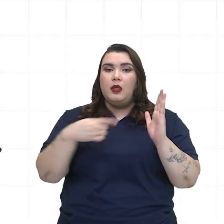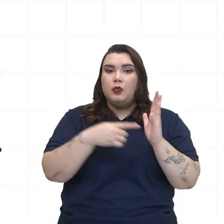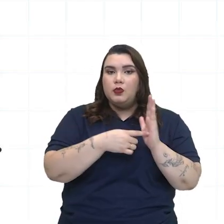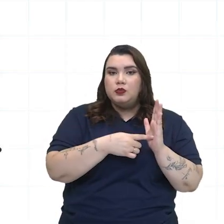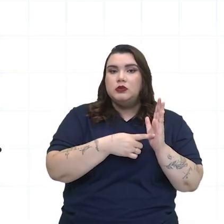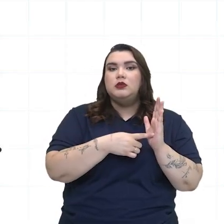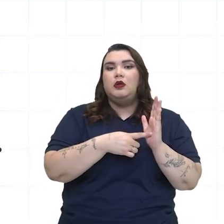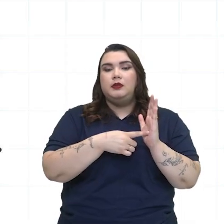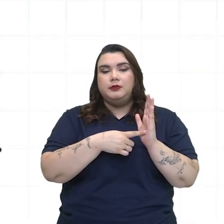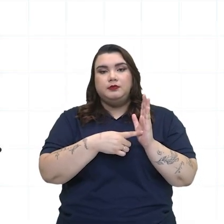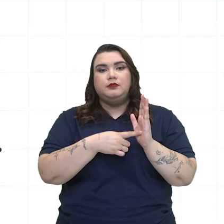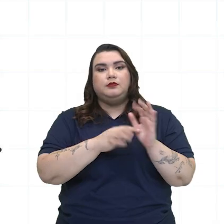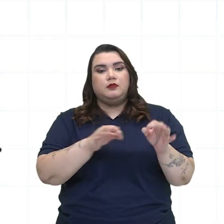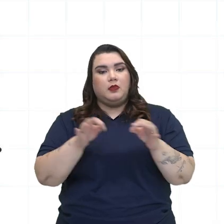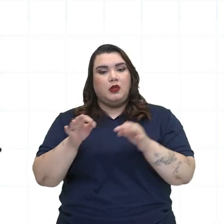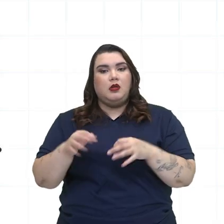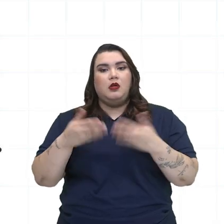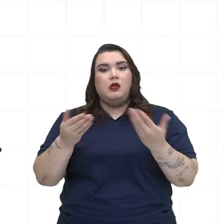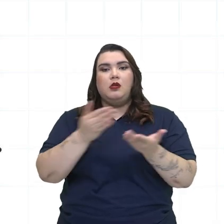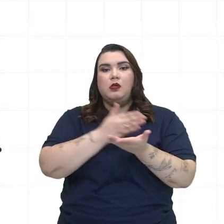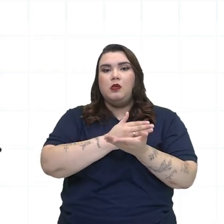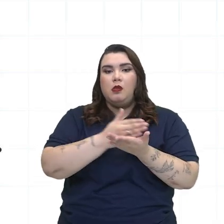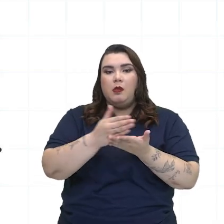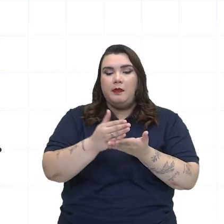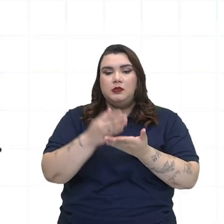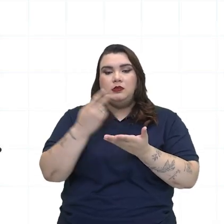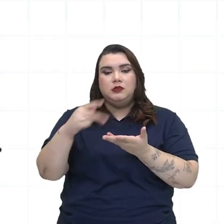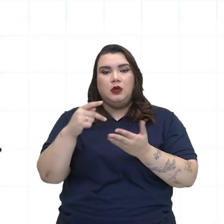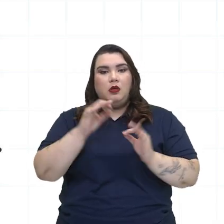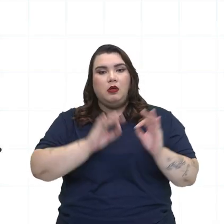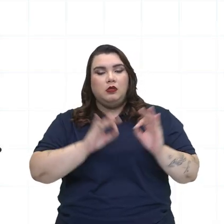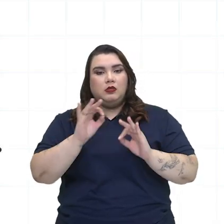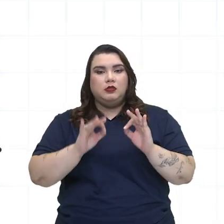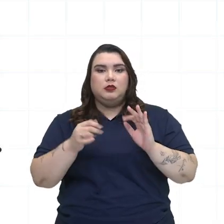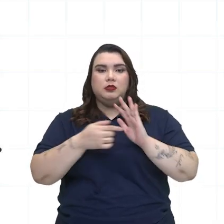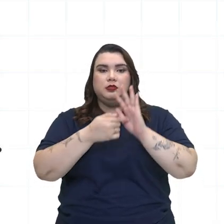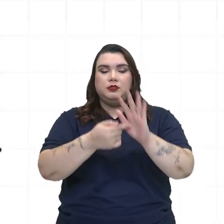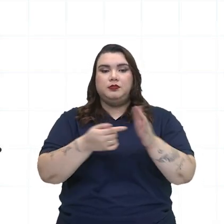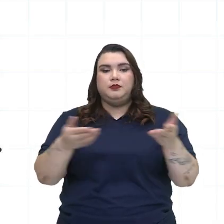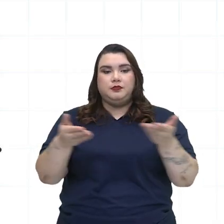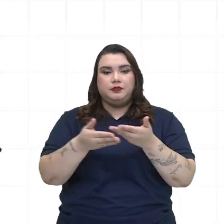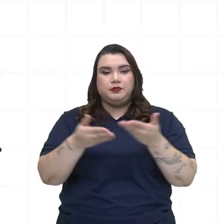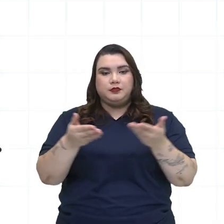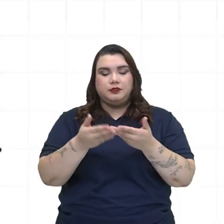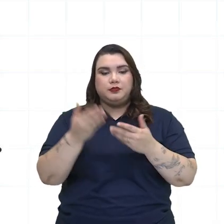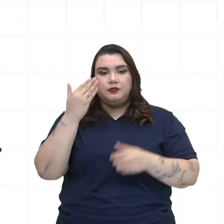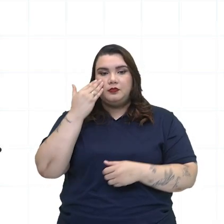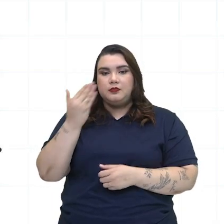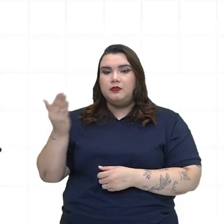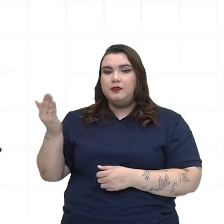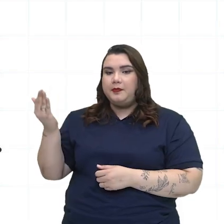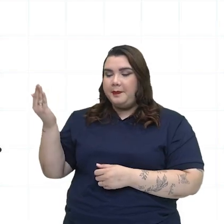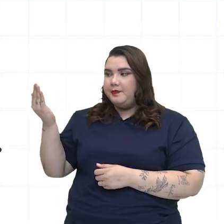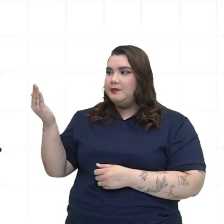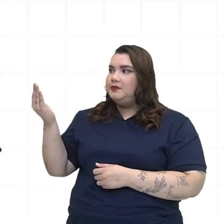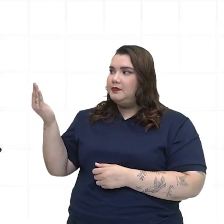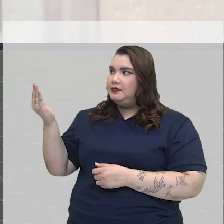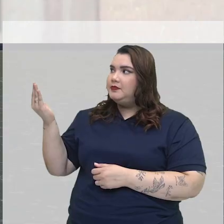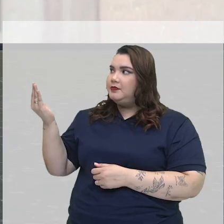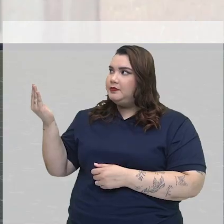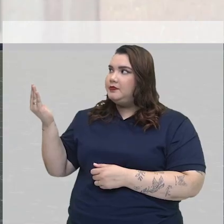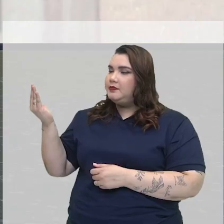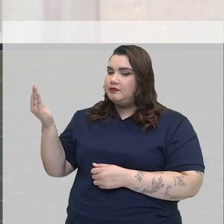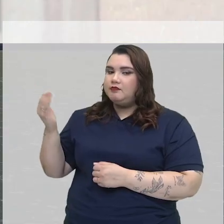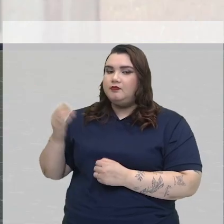um caráter de denúncia dessas desigualdades. E aí eles começaram a trazer para as suas obras, que a gente vai ver aqui agora, que a gente trouxe para a